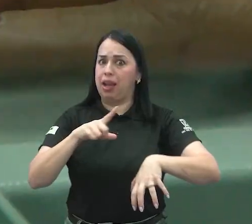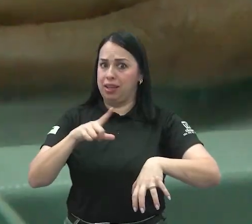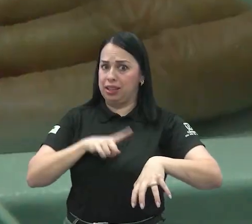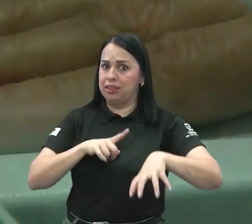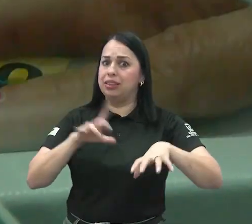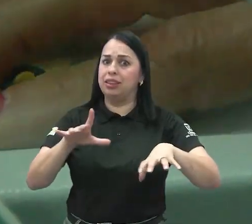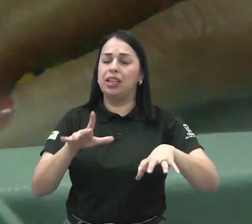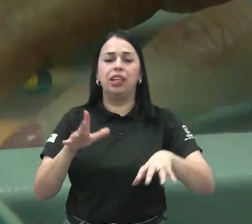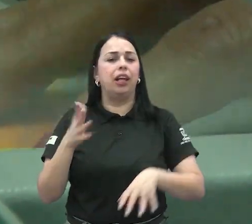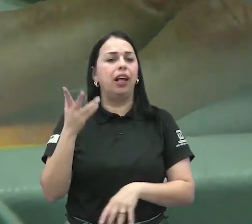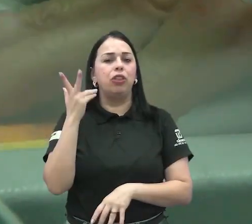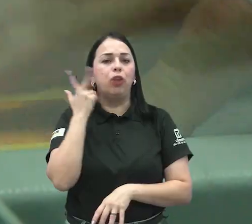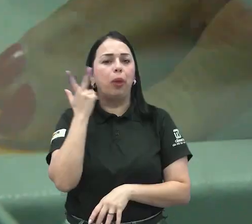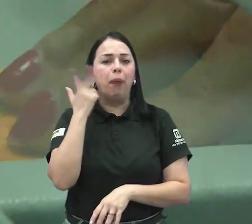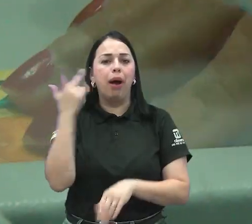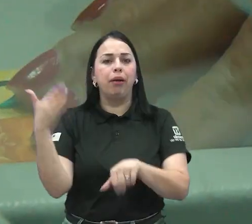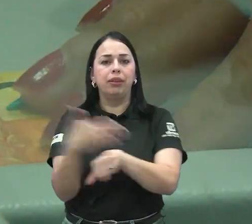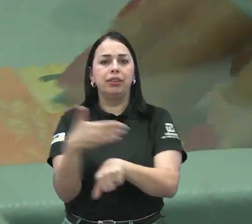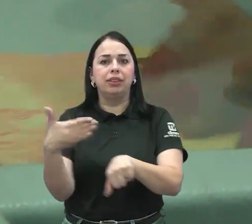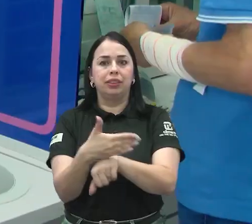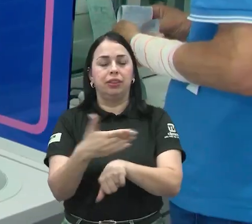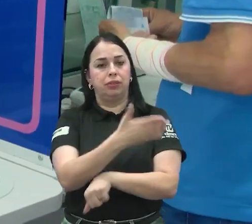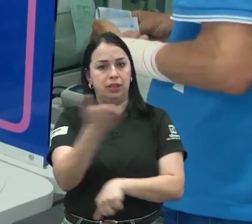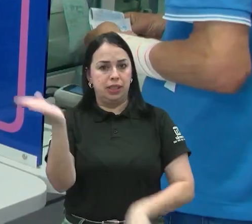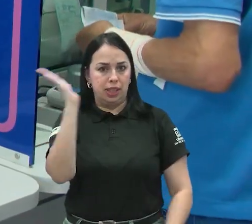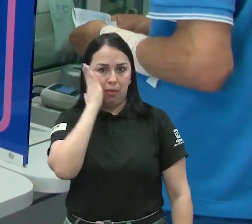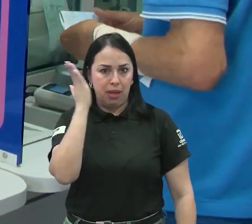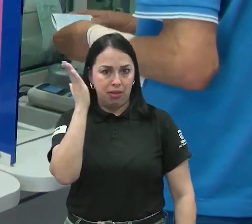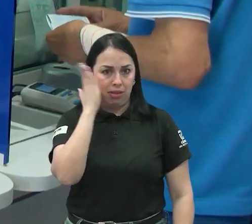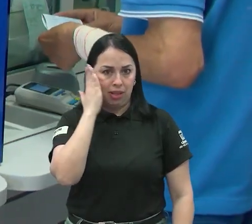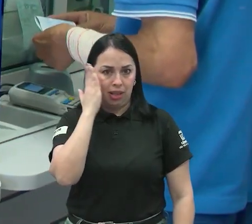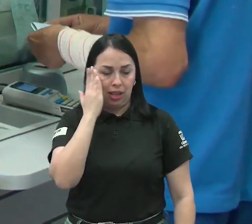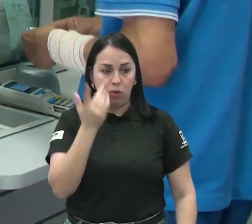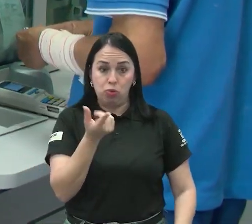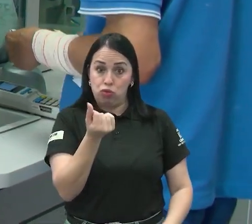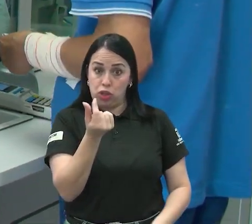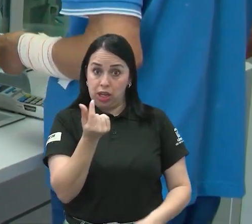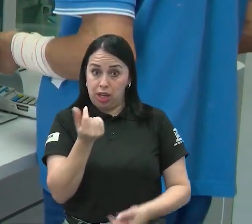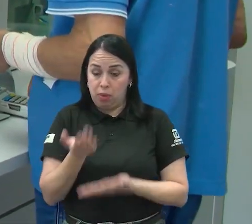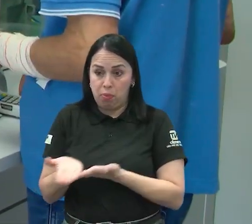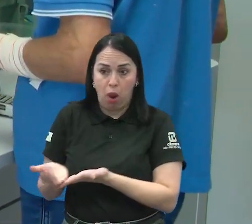cidade e fazem parte do dia a dia dos moradores. E você sabia que parte da